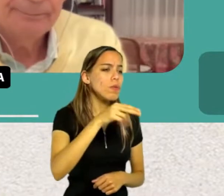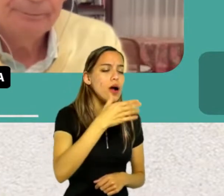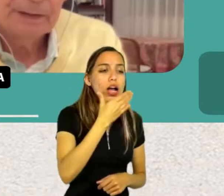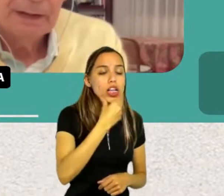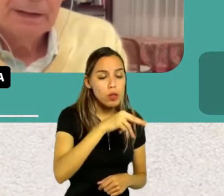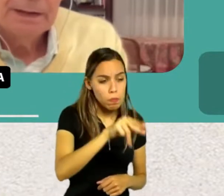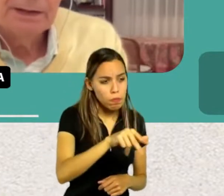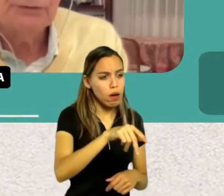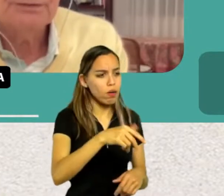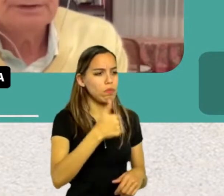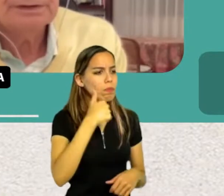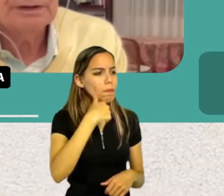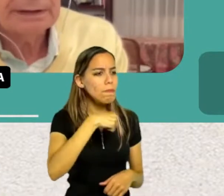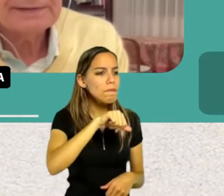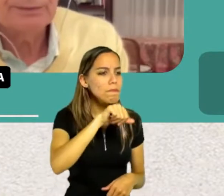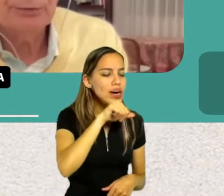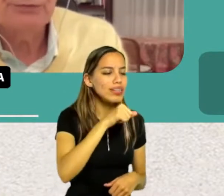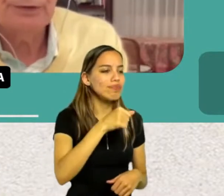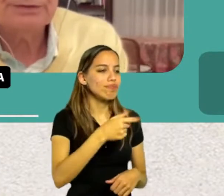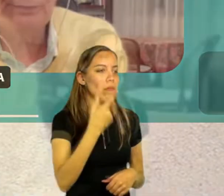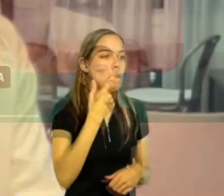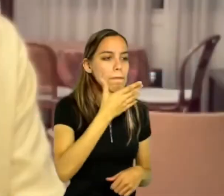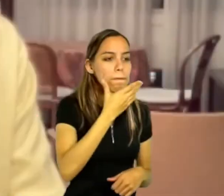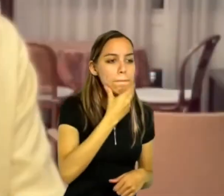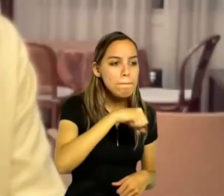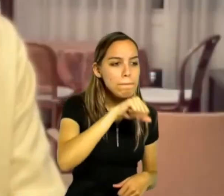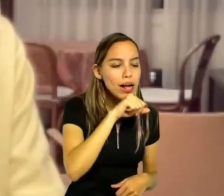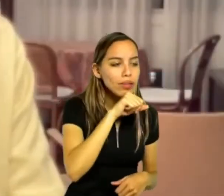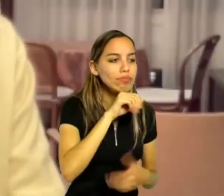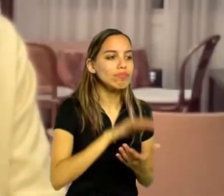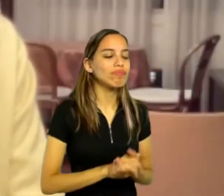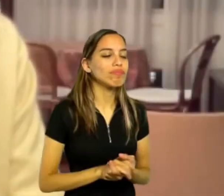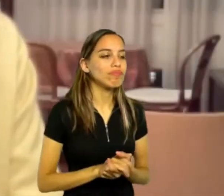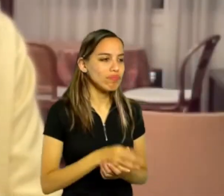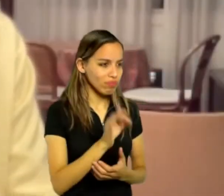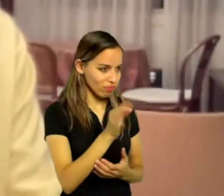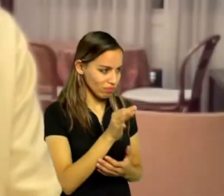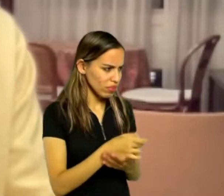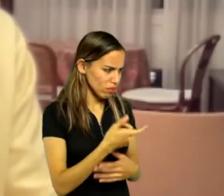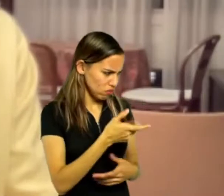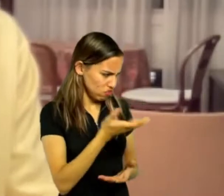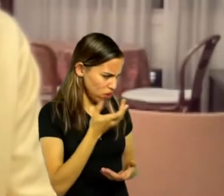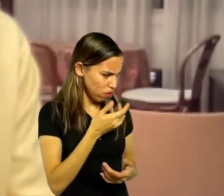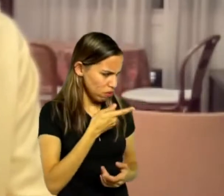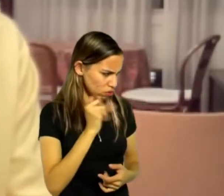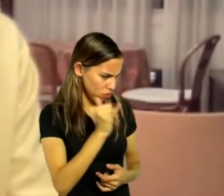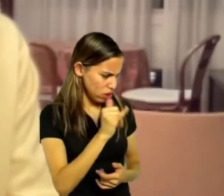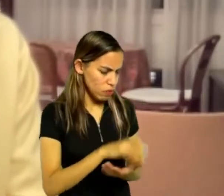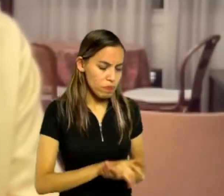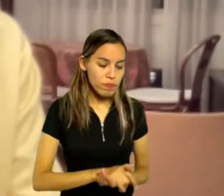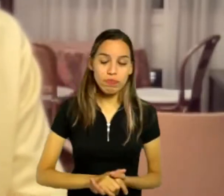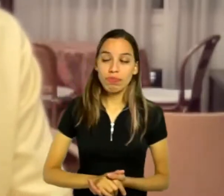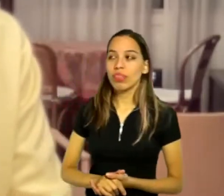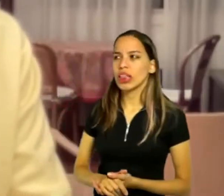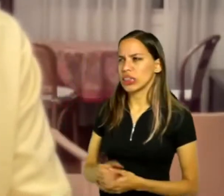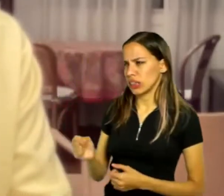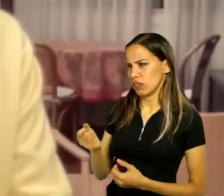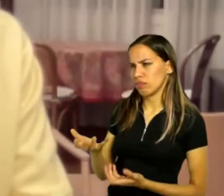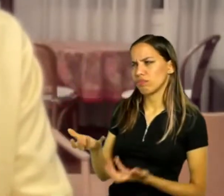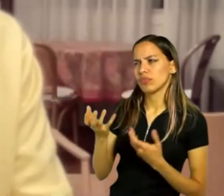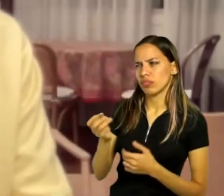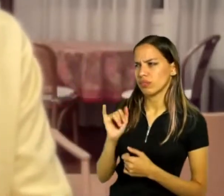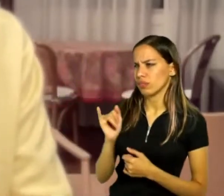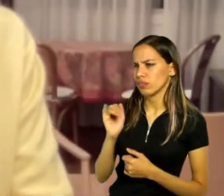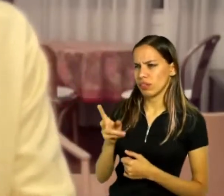vezes. Eu tinha ligação muito forte com meu pai, porque minha mãe morreu, eu tinha 4 anos.